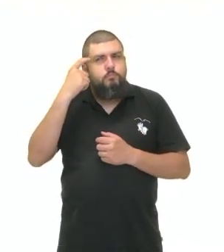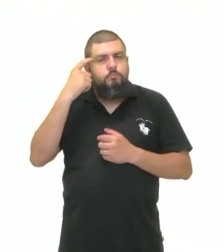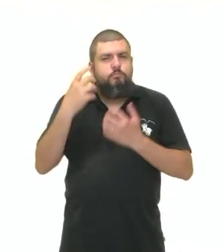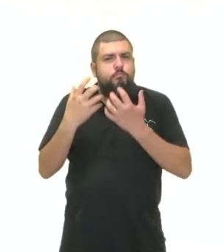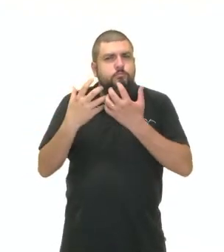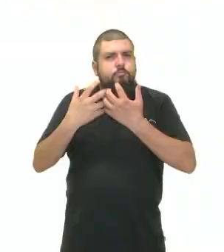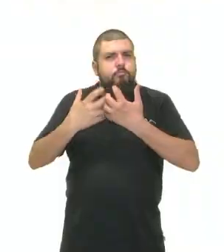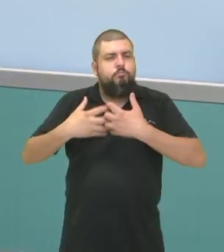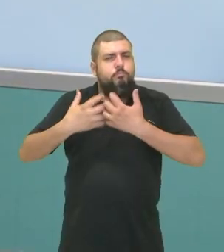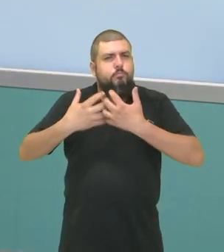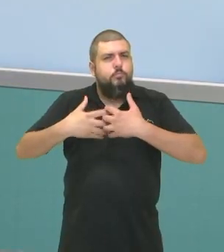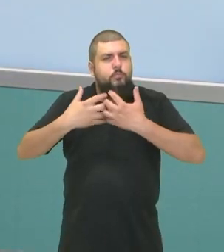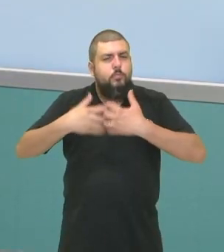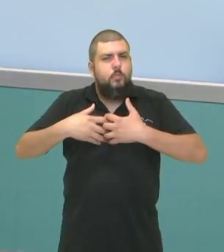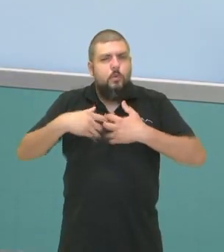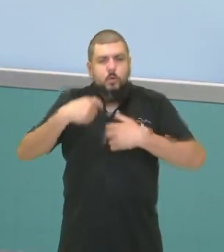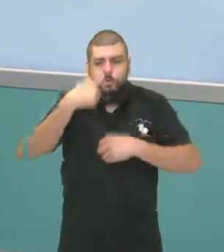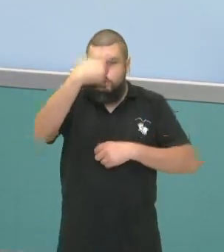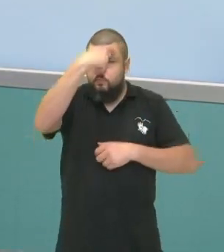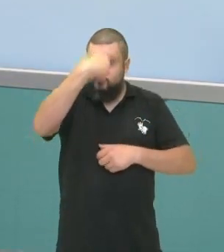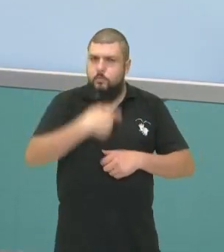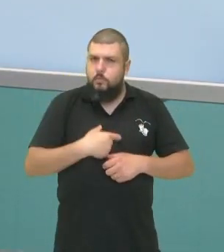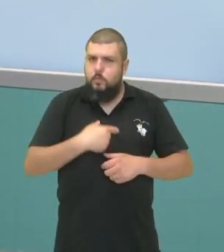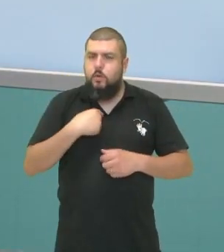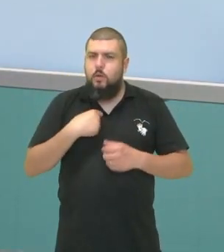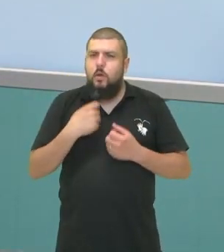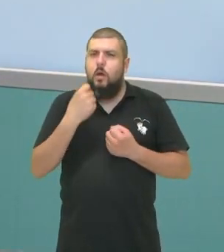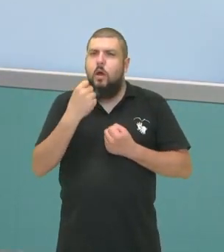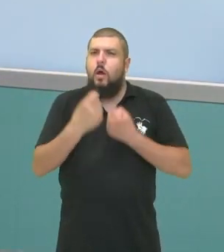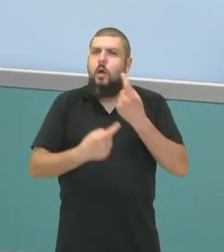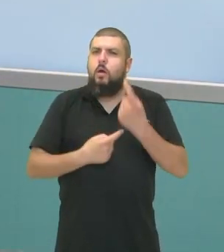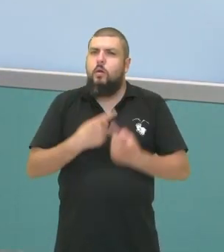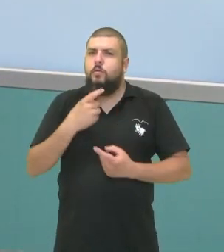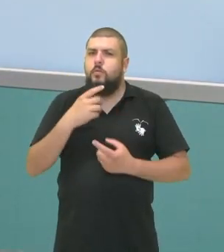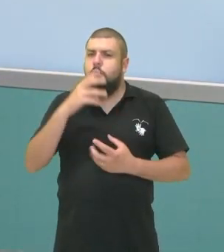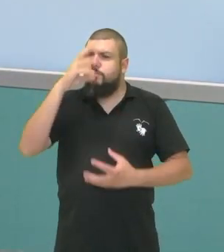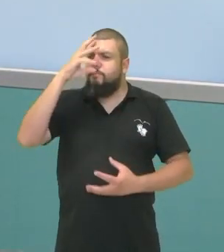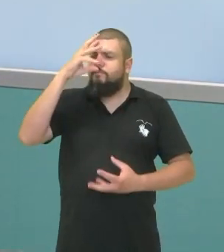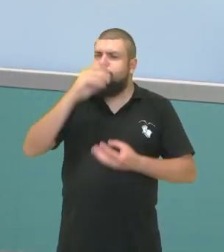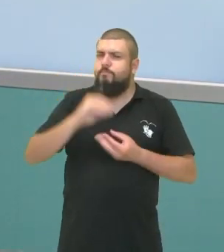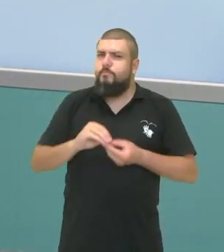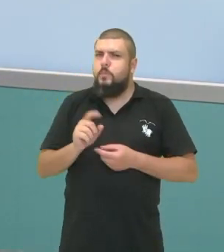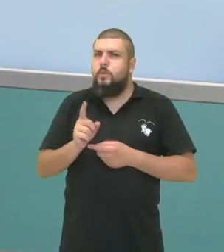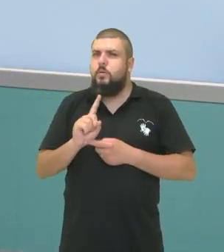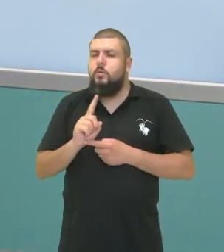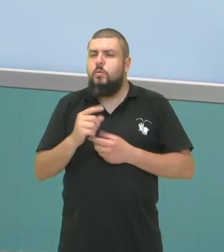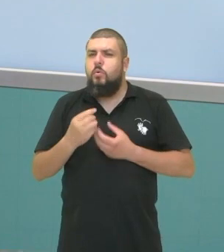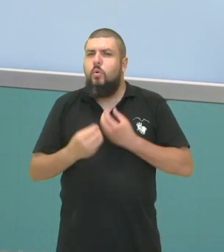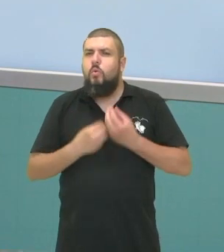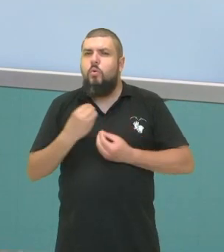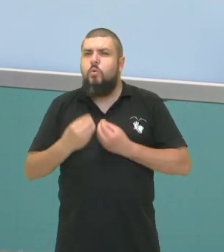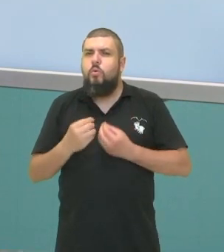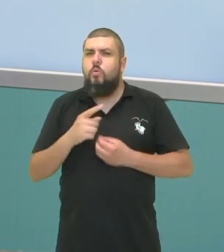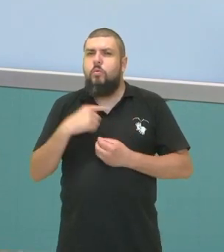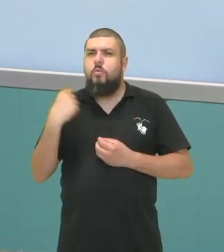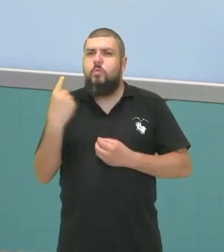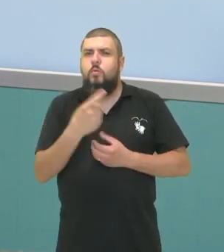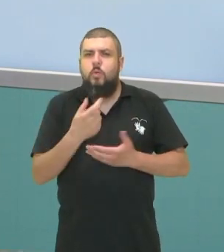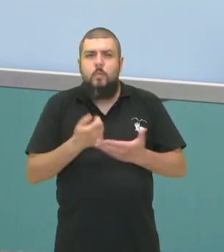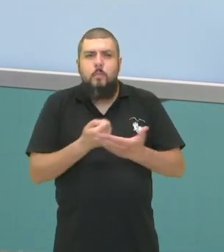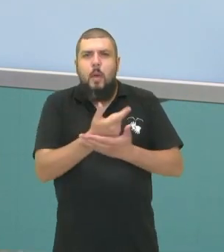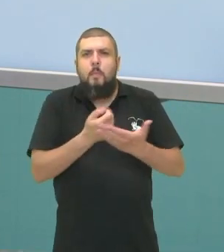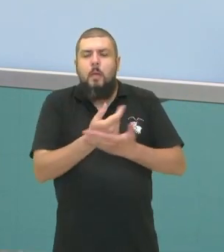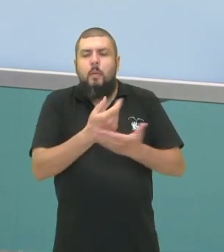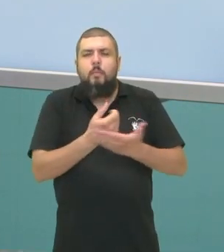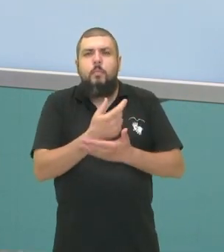como seres, a gente não consegue, às vezes, compreender qual é o nosso parâmetro ideológico, nosso parâmetro de consumo, de pensamento, seja